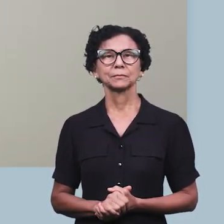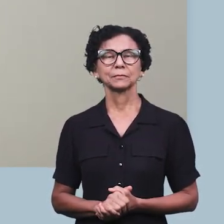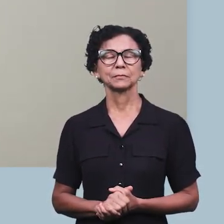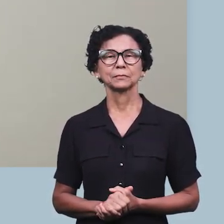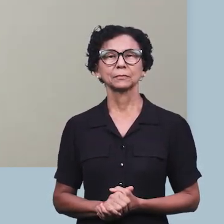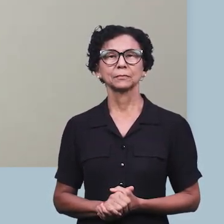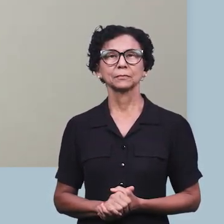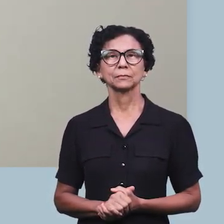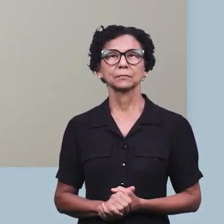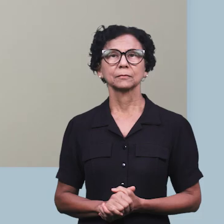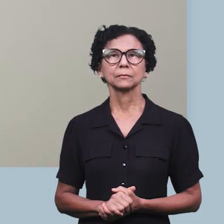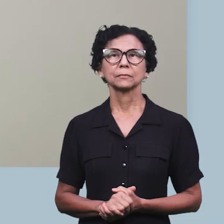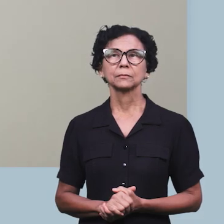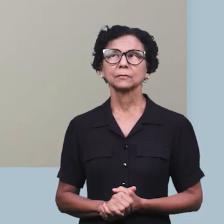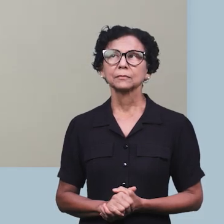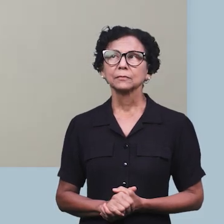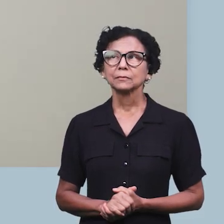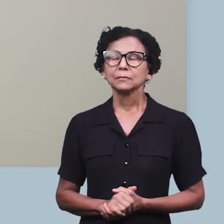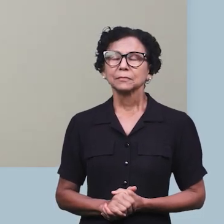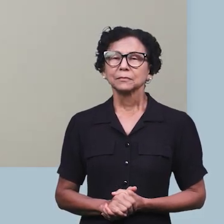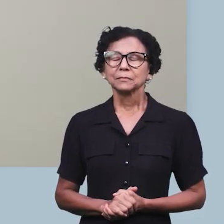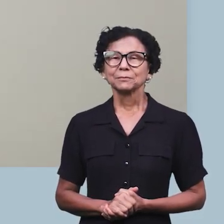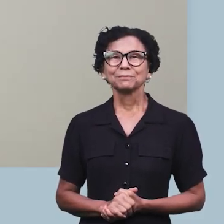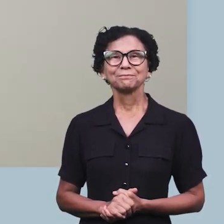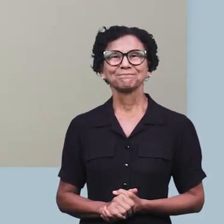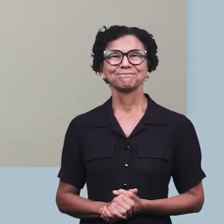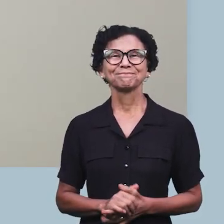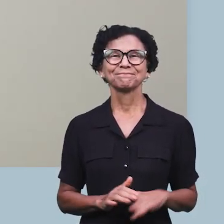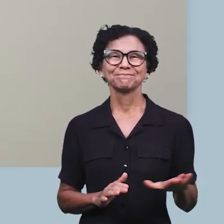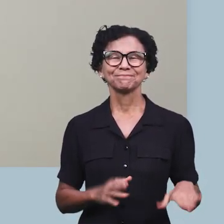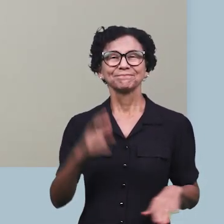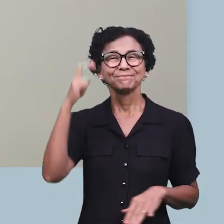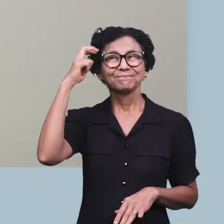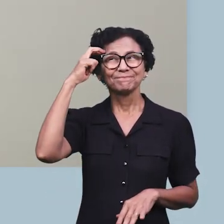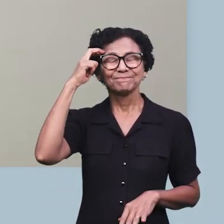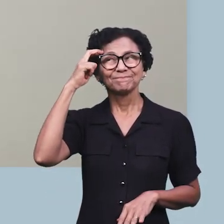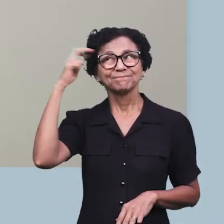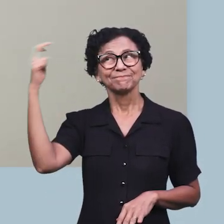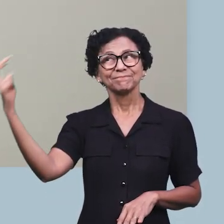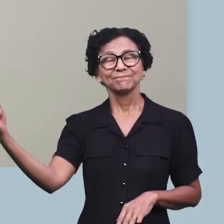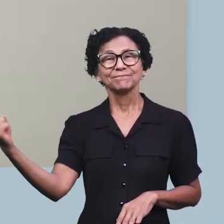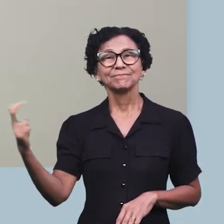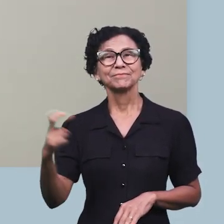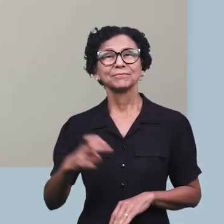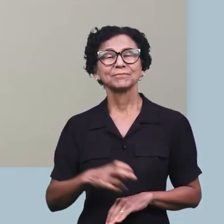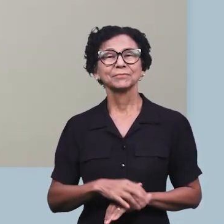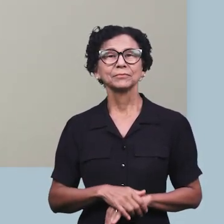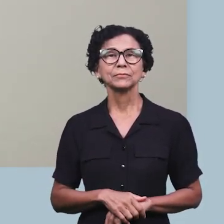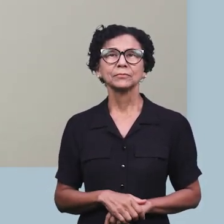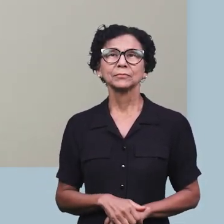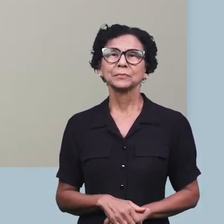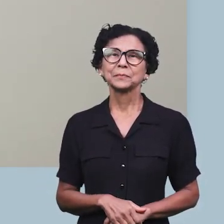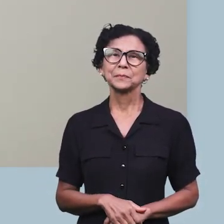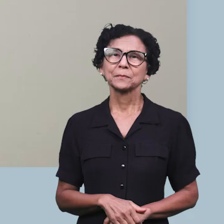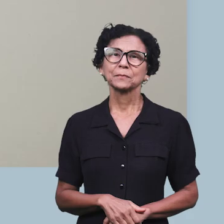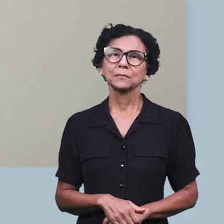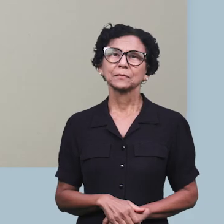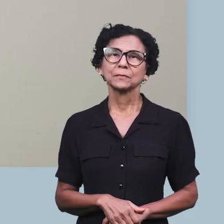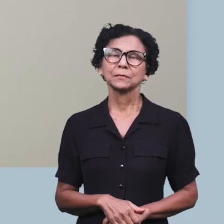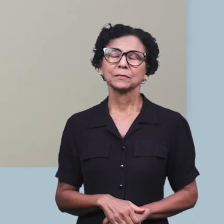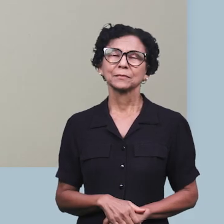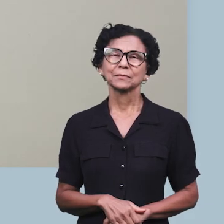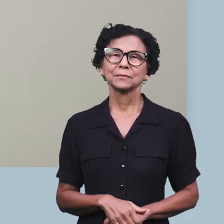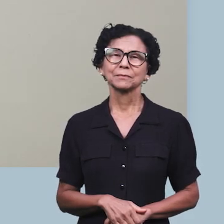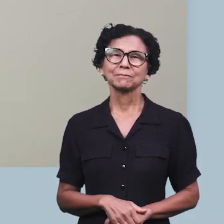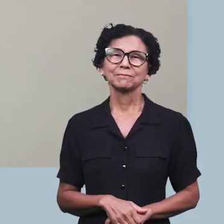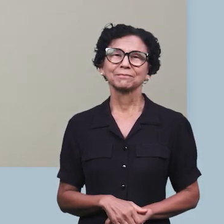bom? São crianças muito espertas, crianças inteligentíssimas, são crianças, então a gente não pode esquecer disso, não é